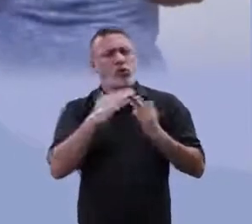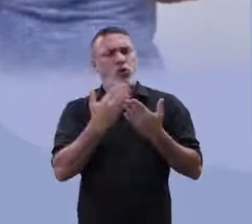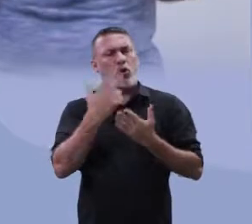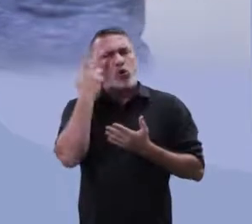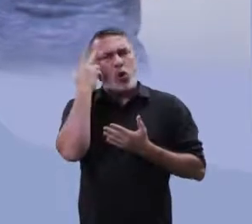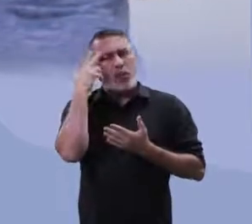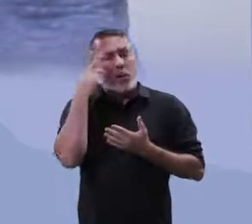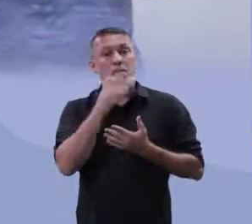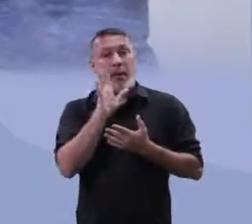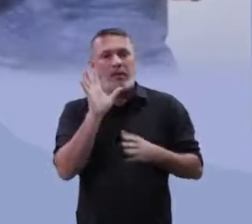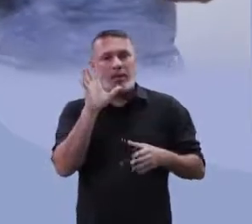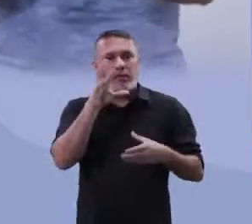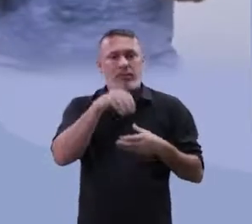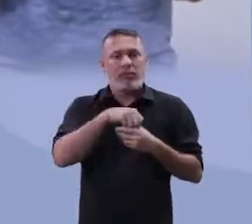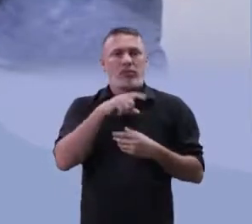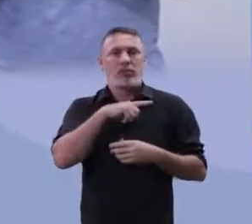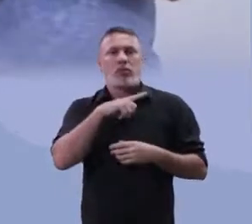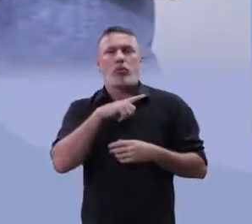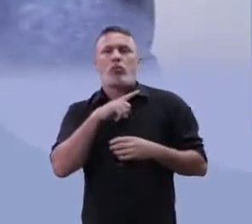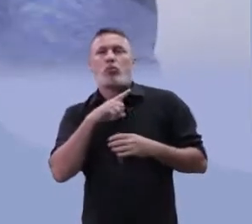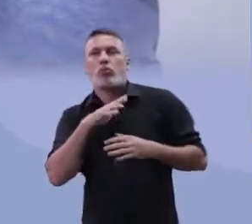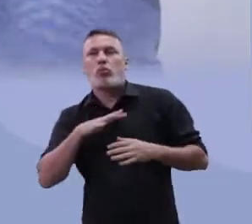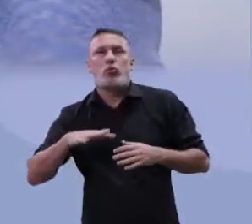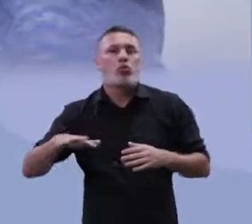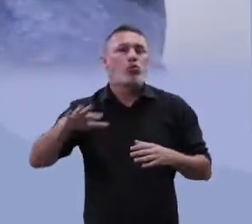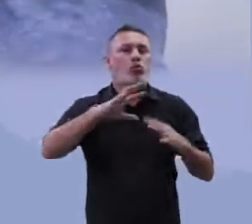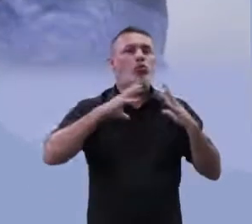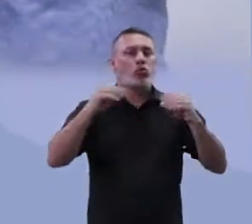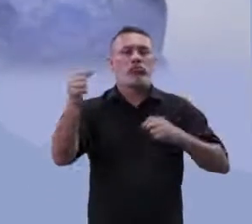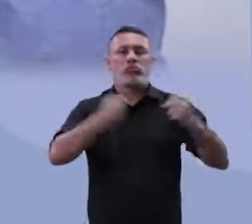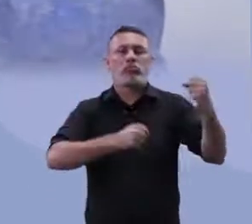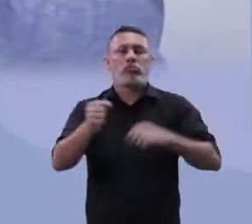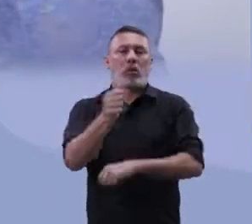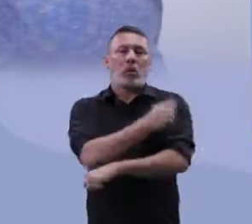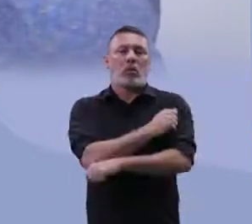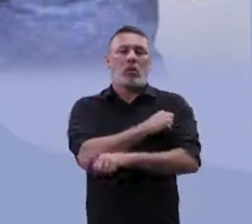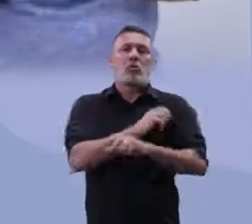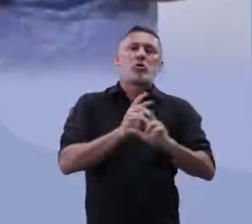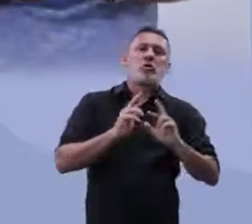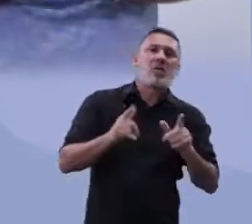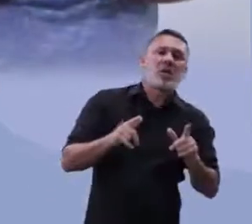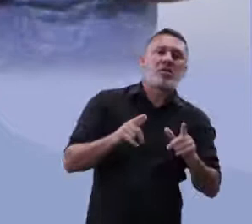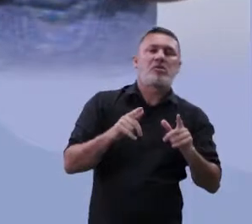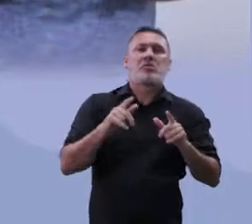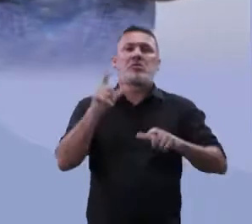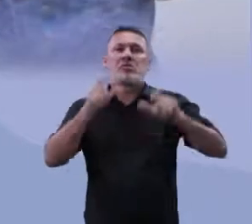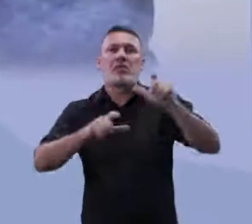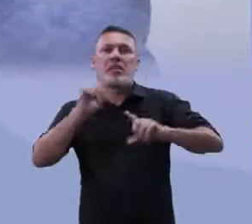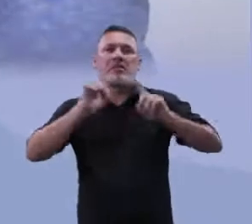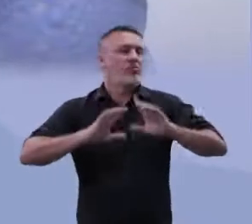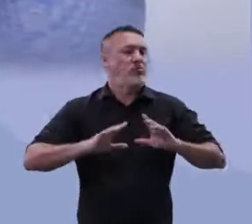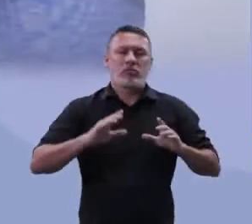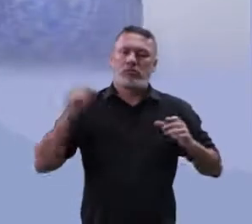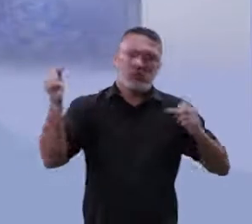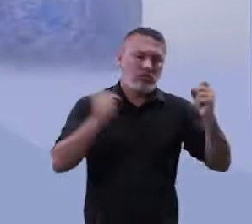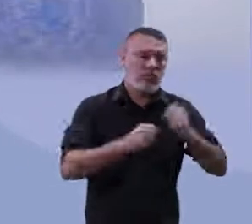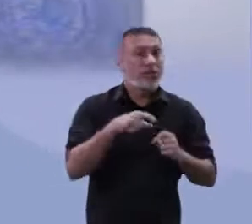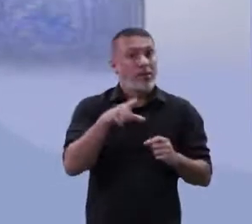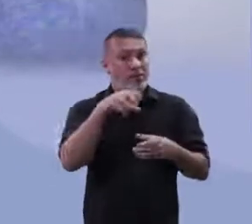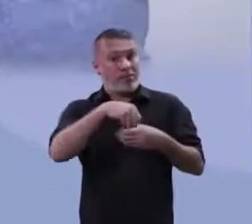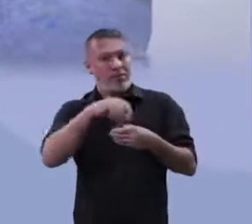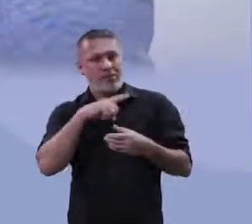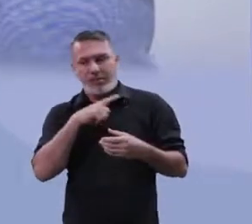escola regular, né, mas que vai acolher todos os tipos de alunos, independentes das diferenças. Né? Nelas são